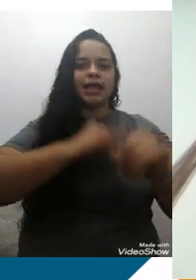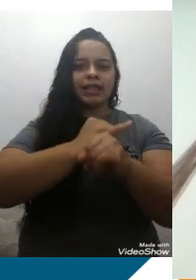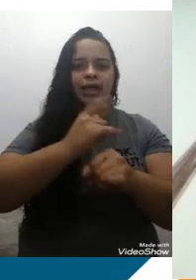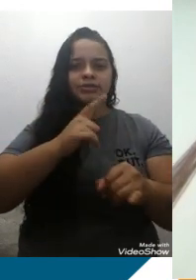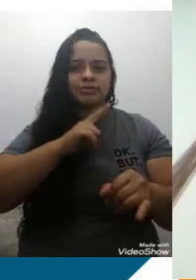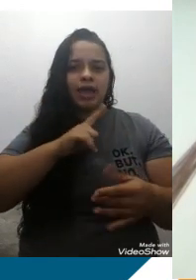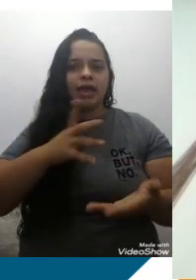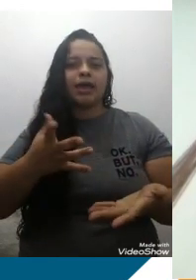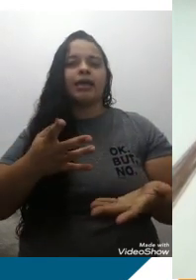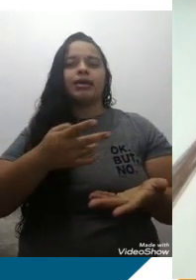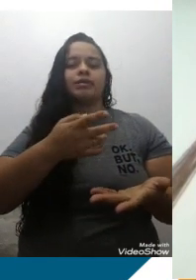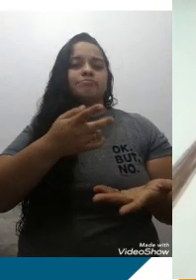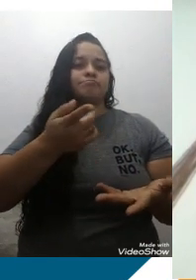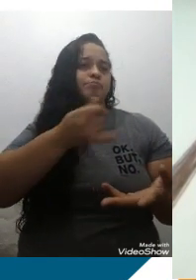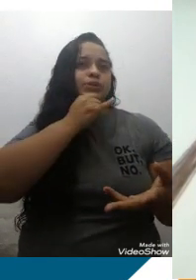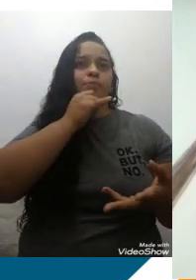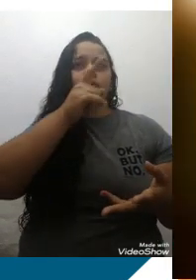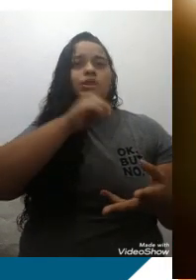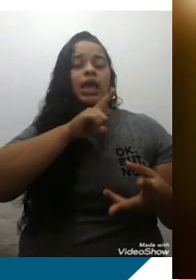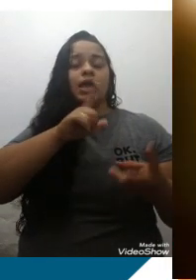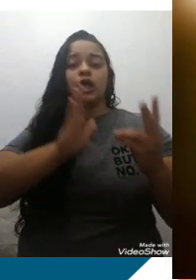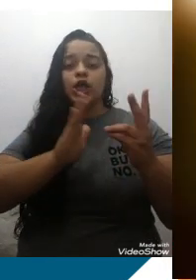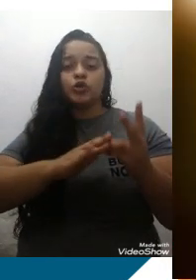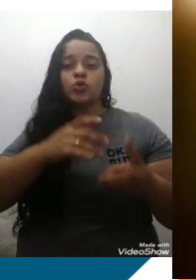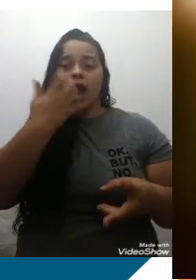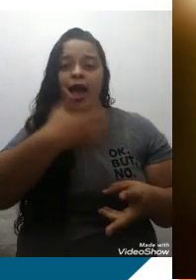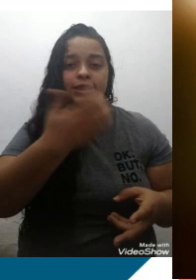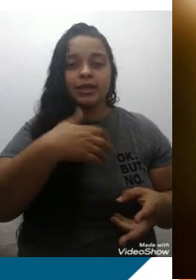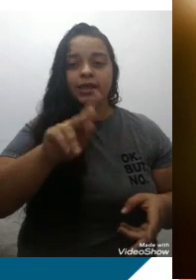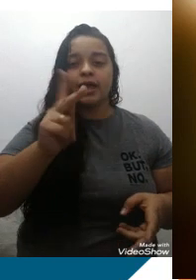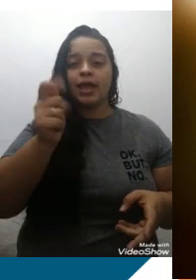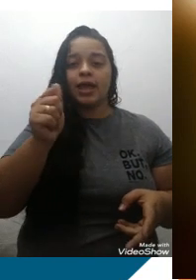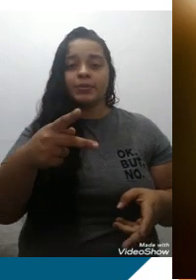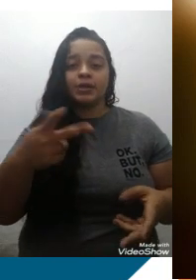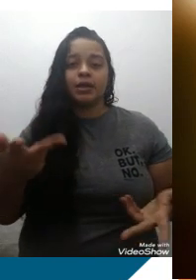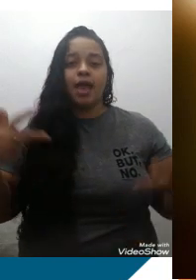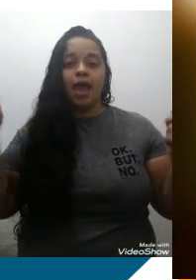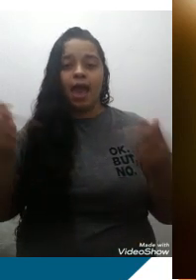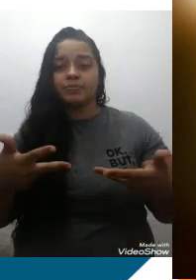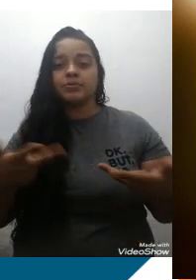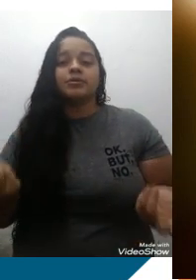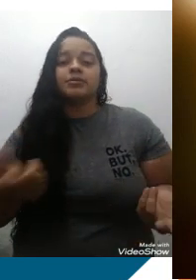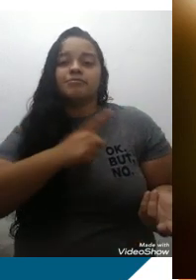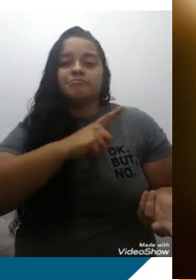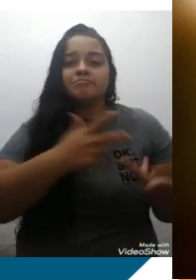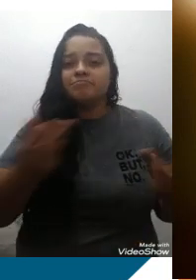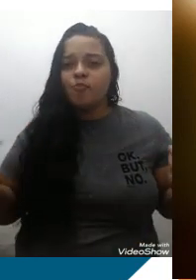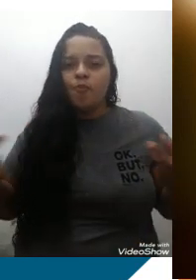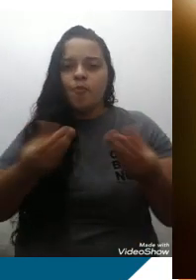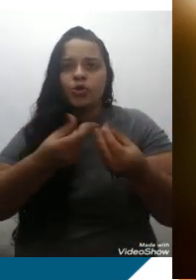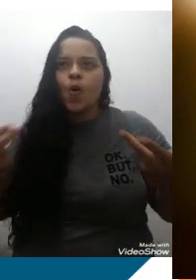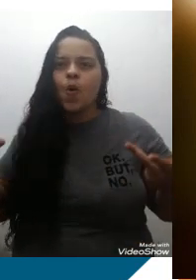músicos guarani fazendo rap, por exemplo. E desse processo vem ainda um outro preconceito, o de que os índios que